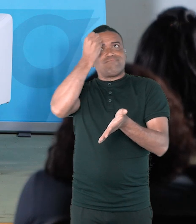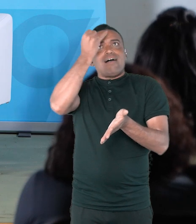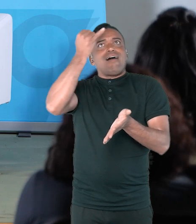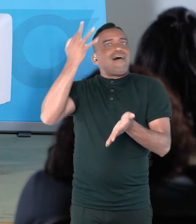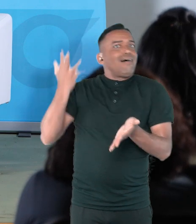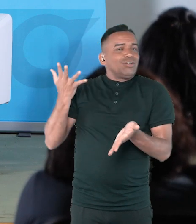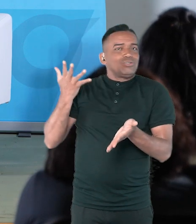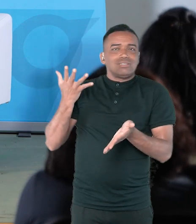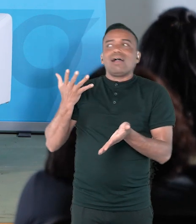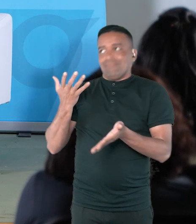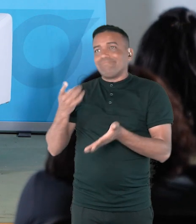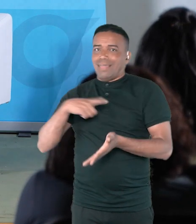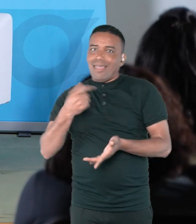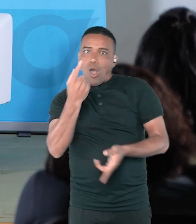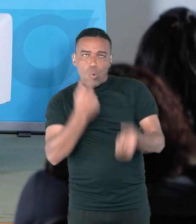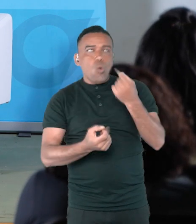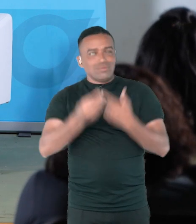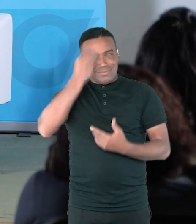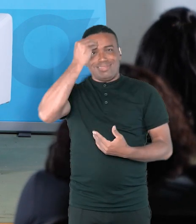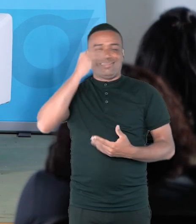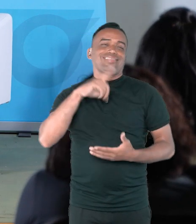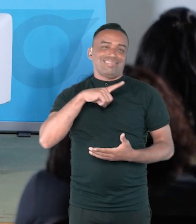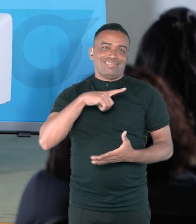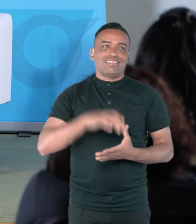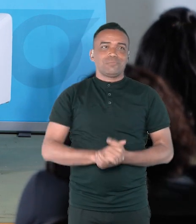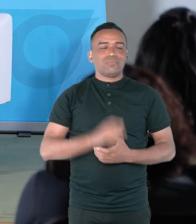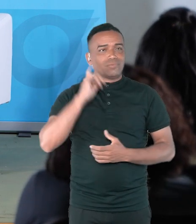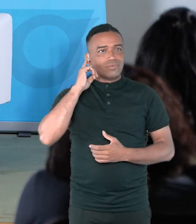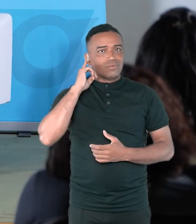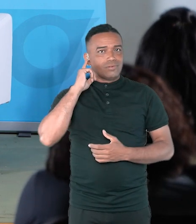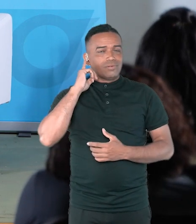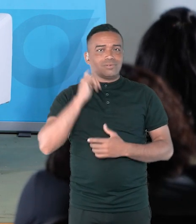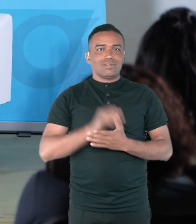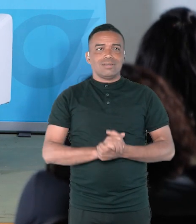cabeça? Eu tenho alguns, mas...